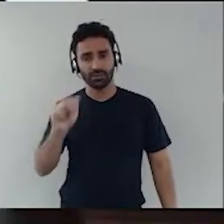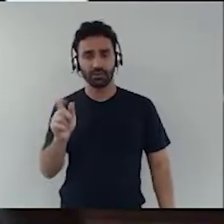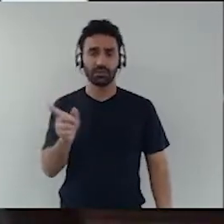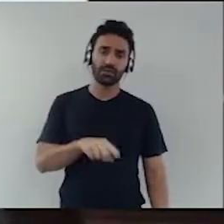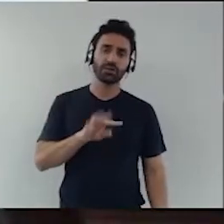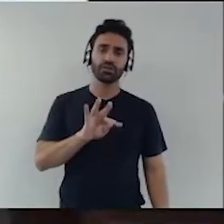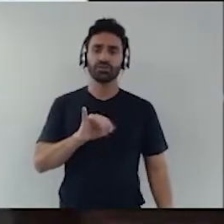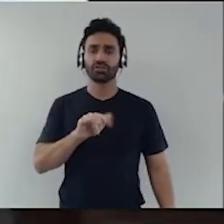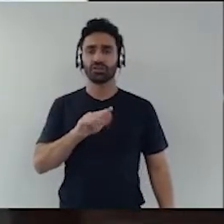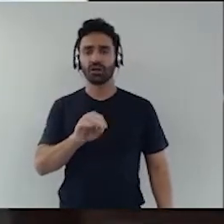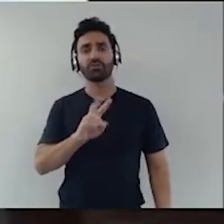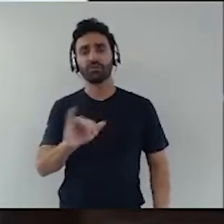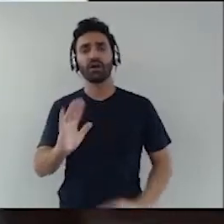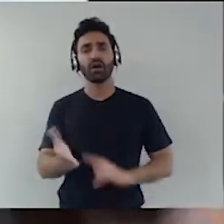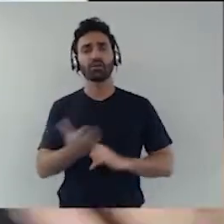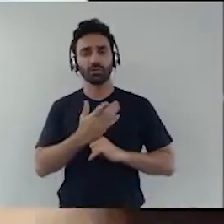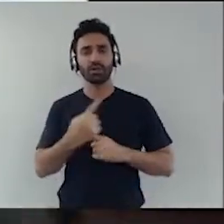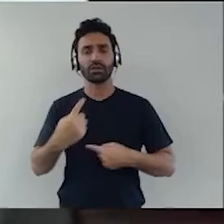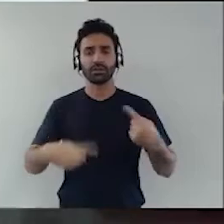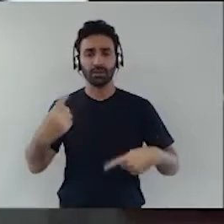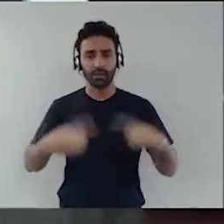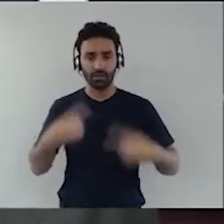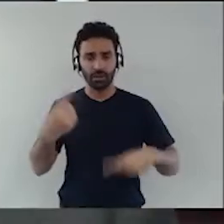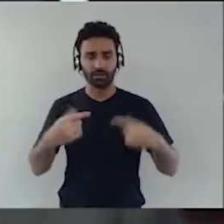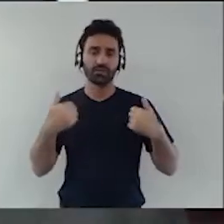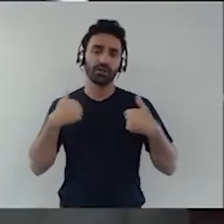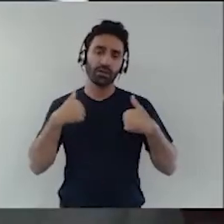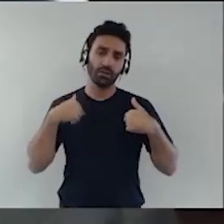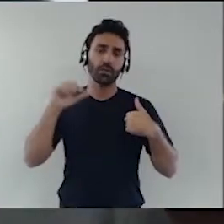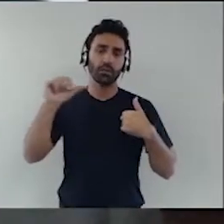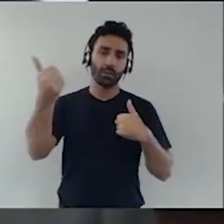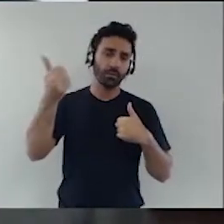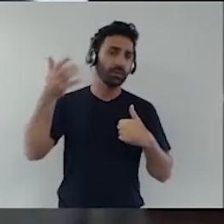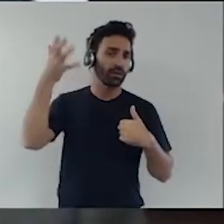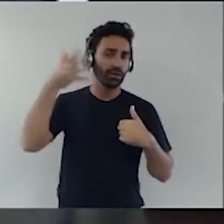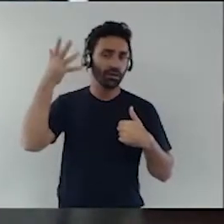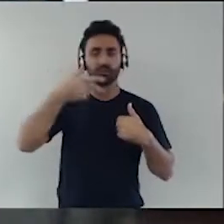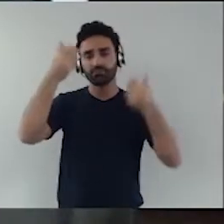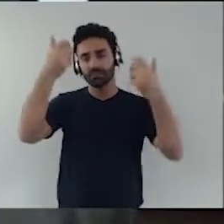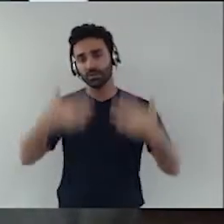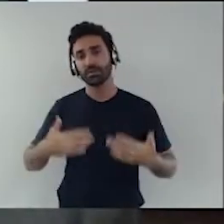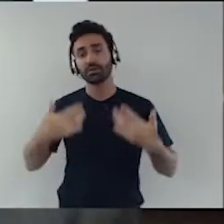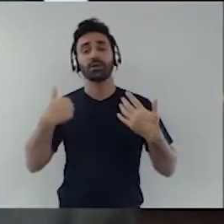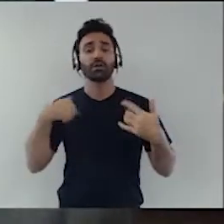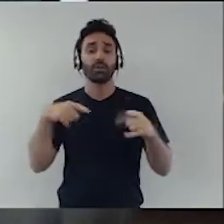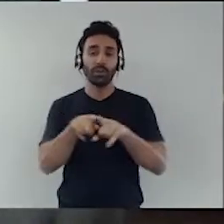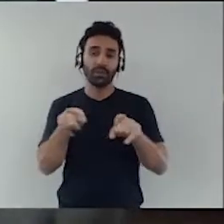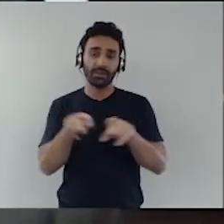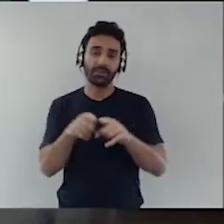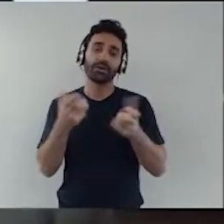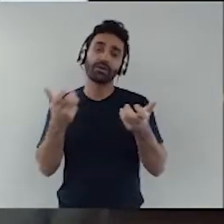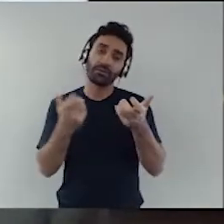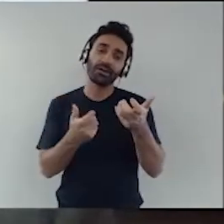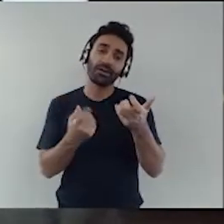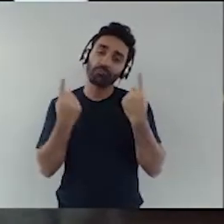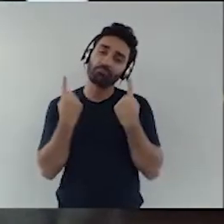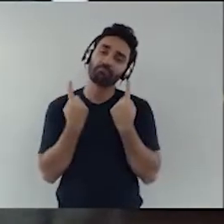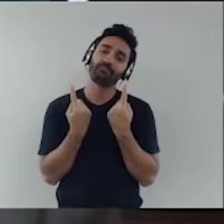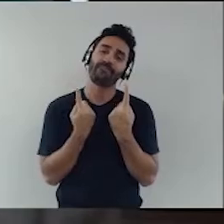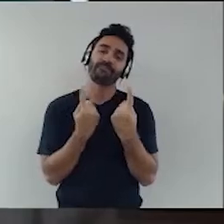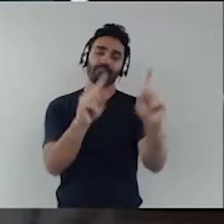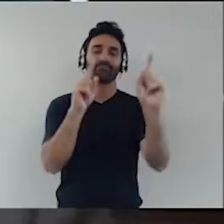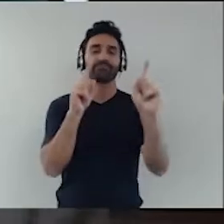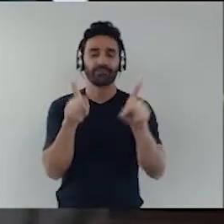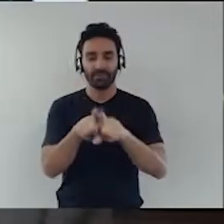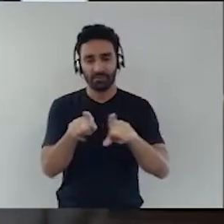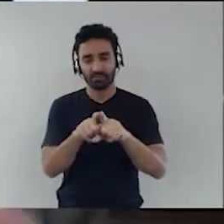Tiago vão contribuir muito para esse debate. A mim, como estou falando primeiro, meu dever é levantar também algumas polêmicas, né?